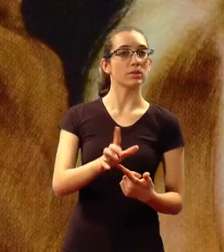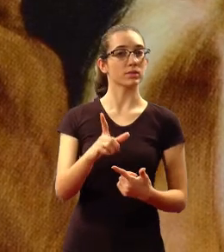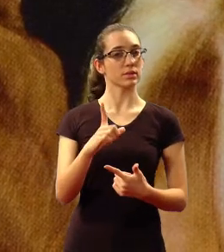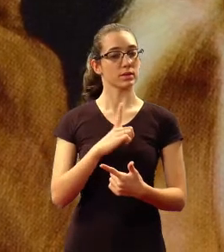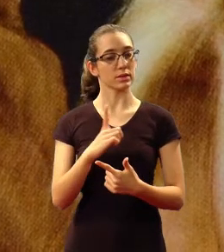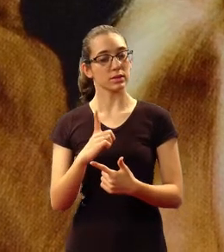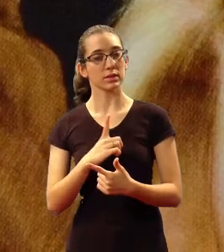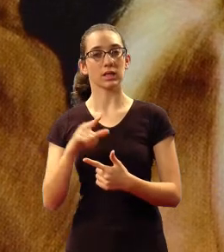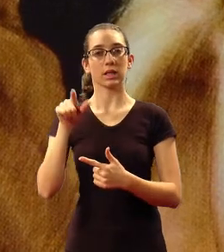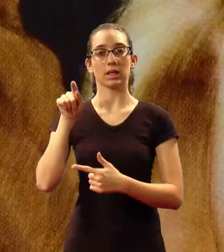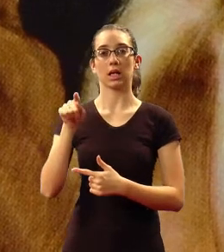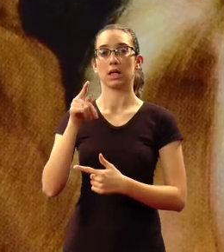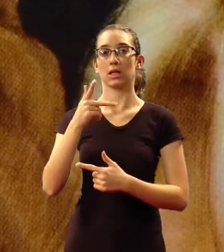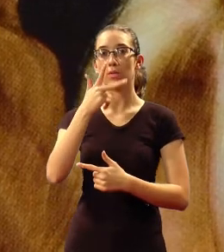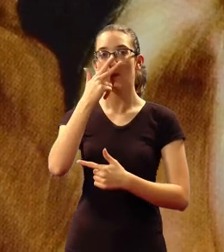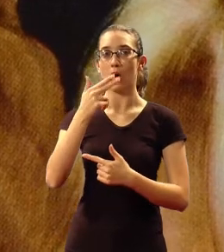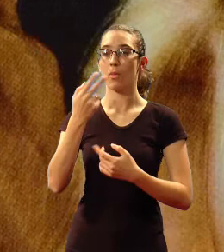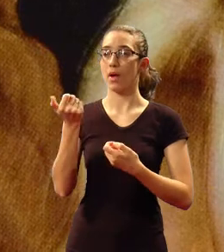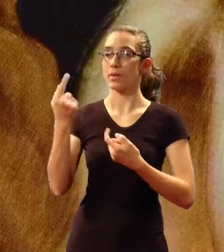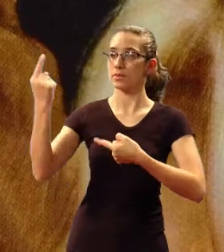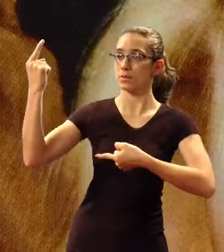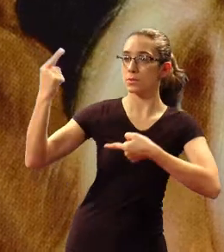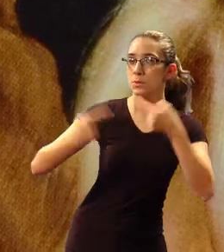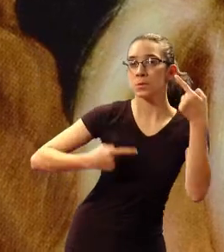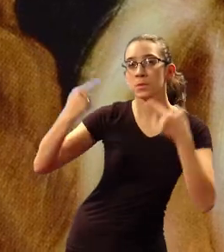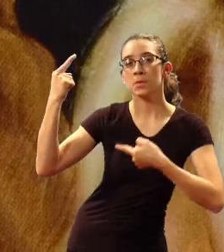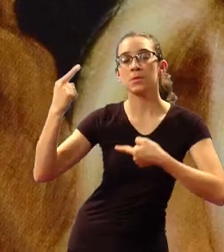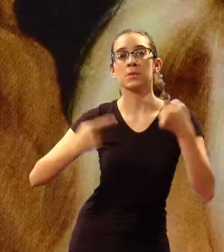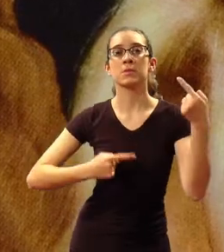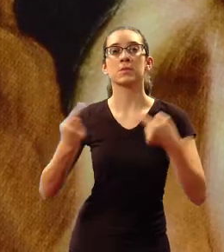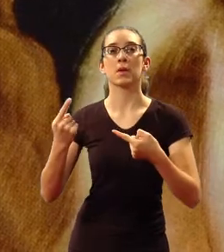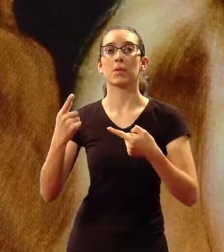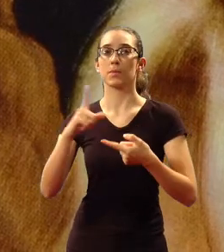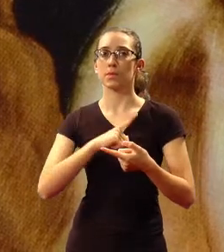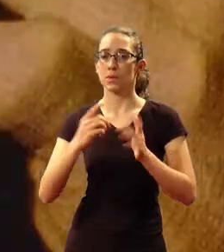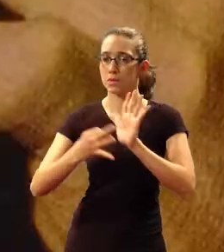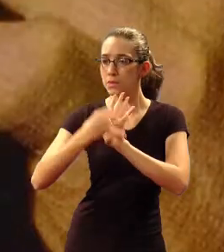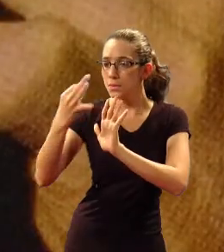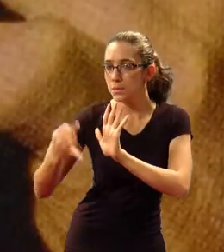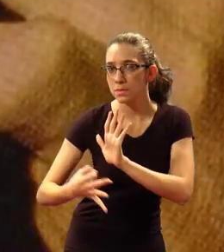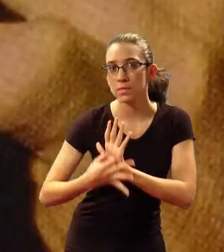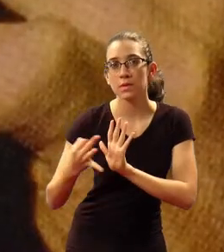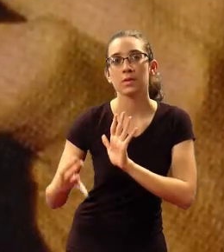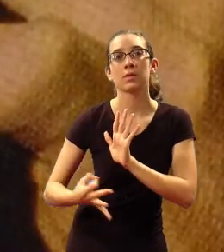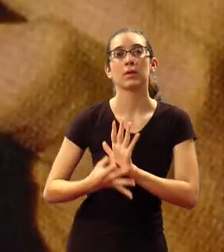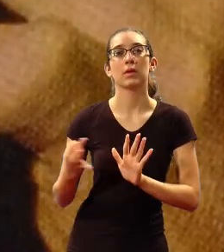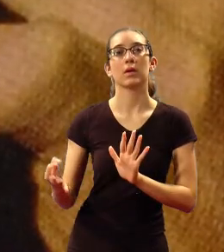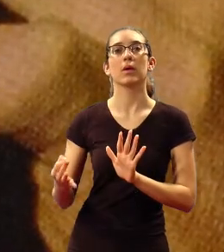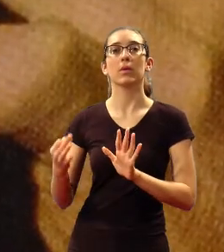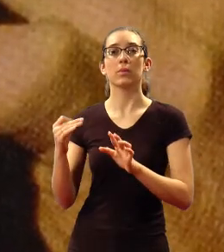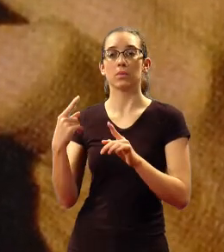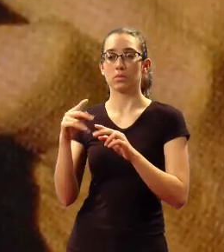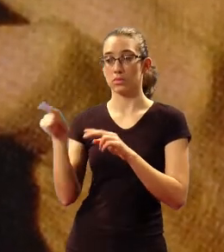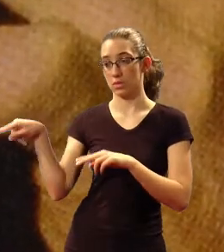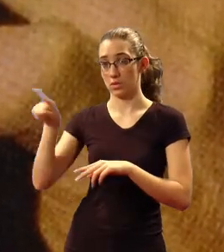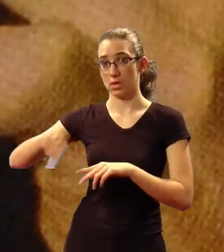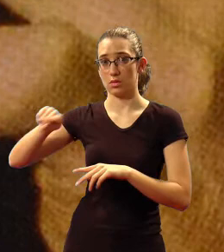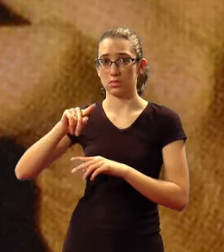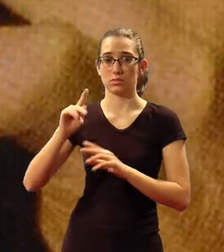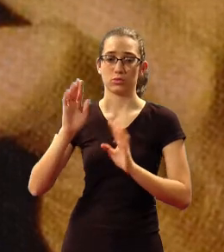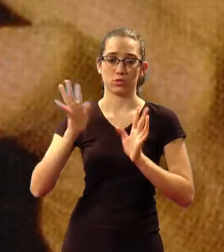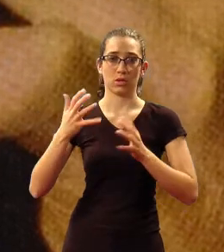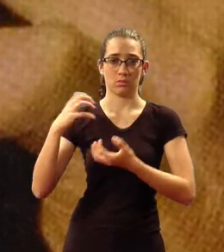mostram alguém que está em pleno debate, que está argumentando para a admiração dos doutores